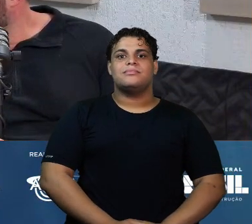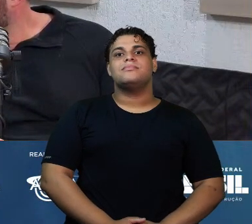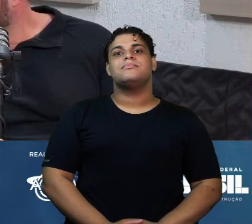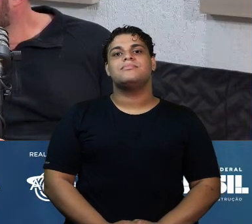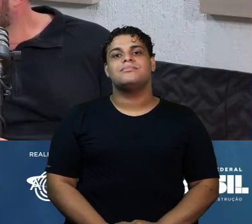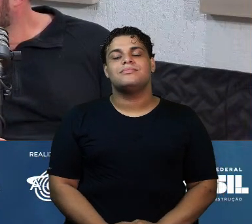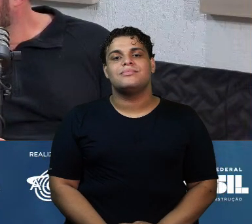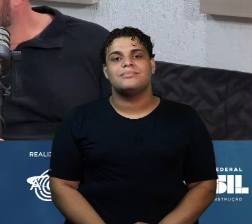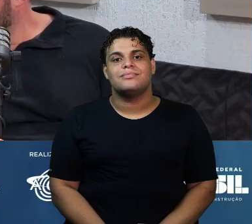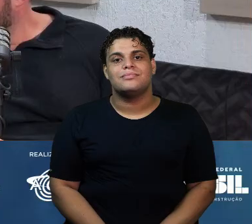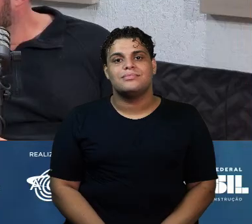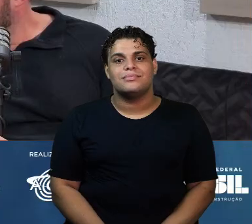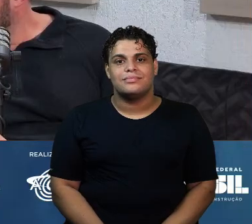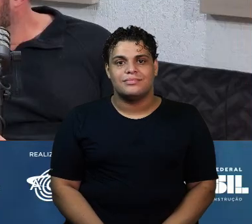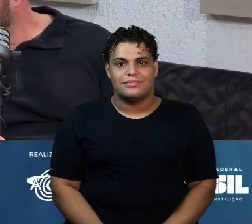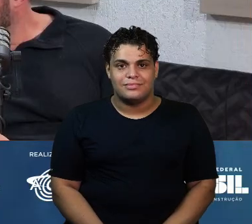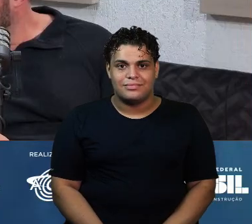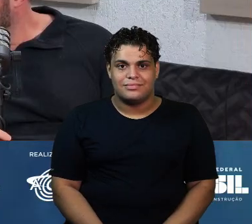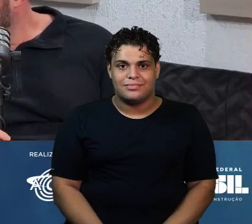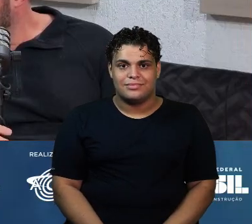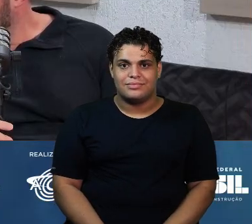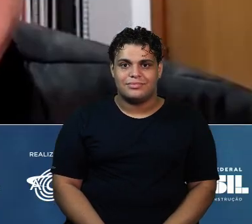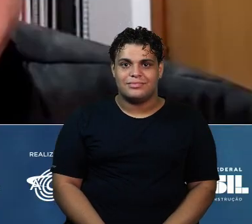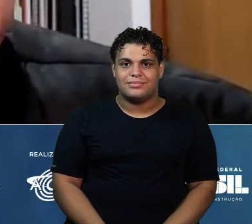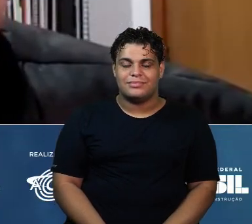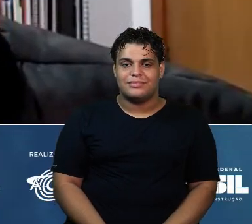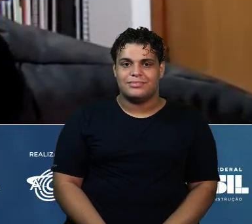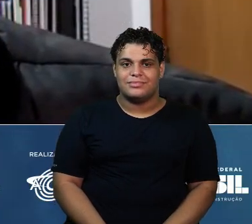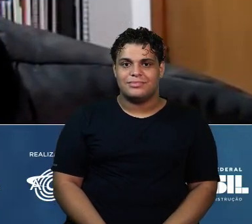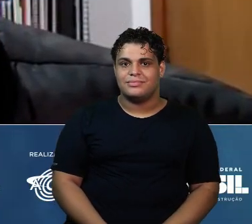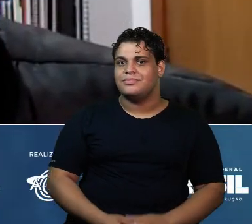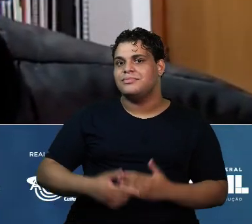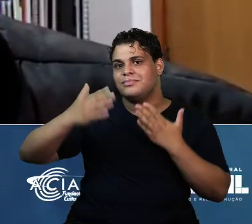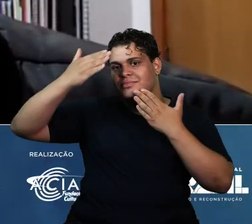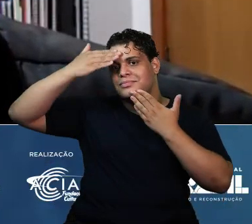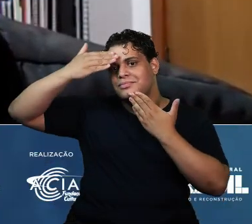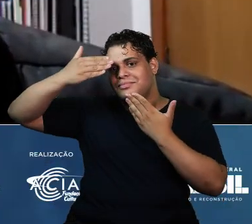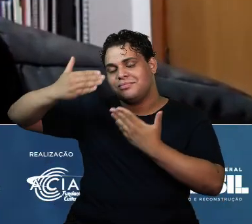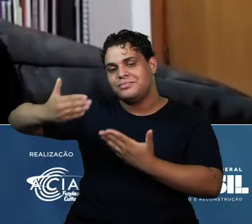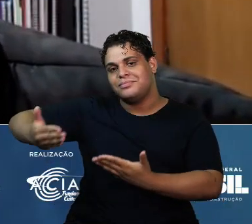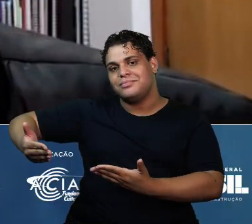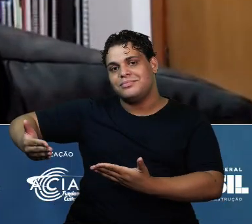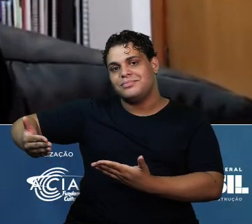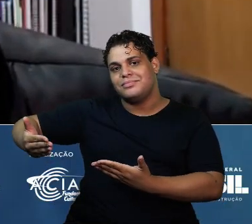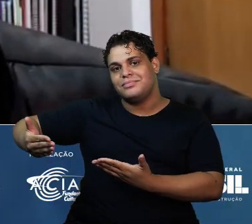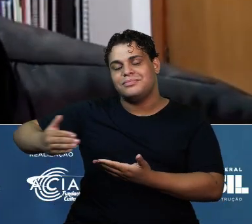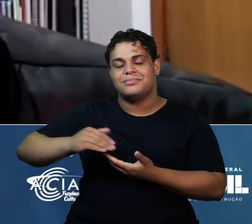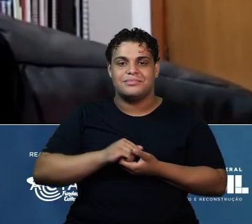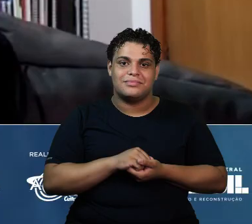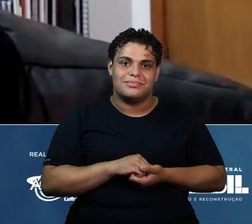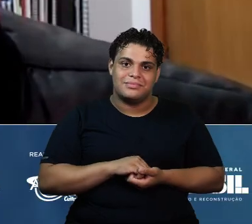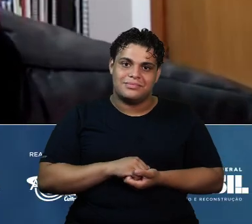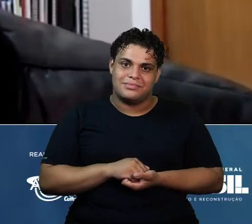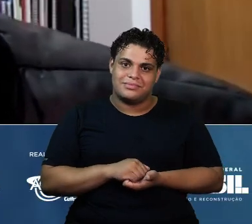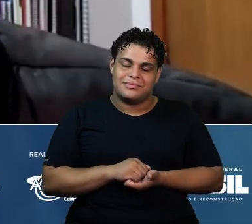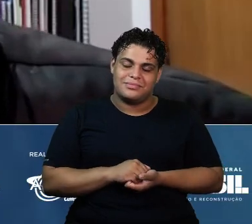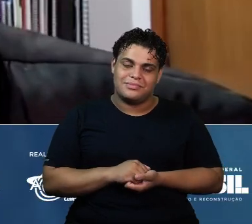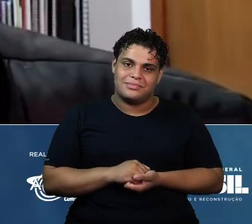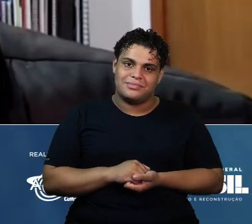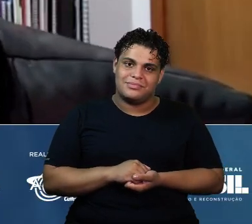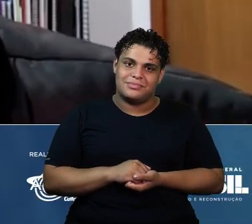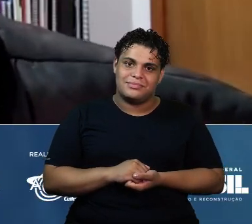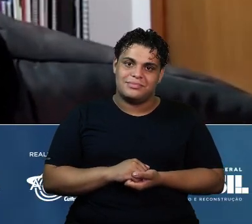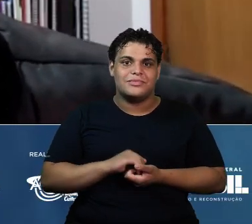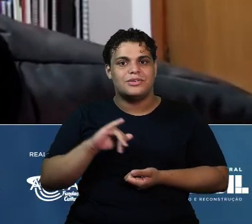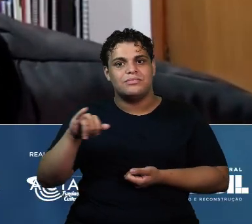Bom, da minha parte, lógico, agradecer a Elisa, o Jonas, o Rafael, a oportunidade de aprender